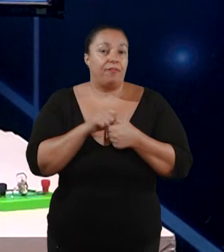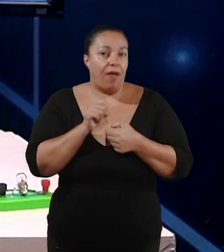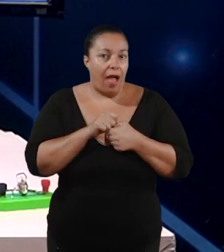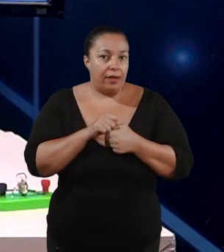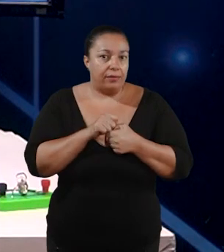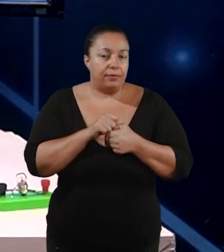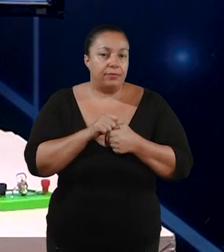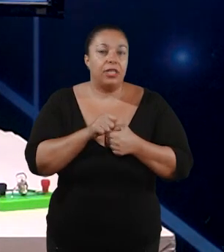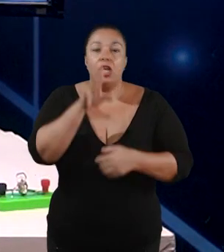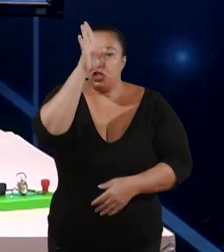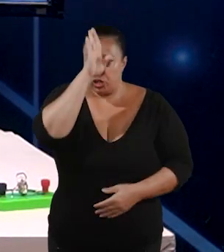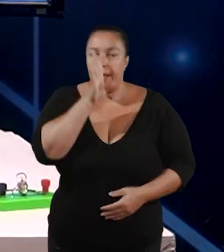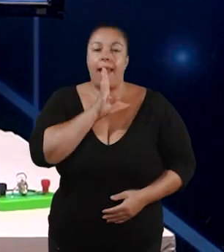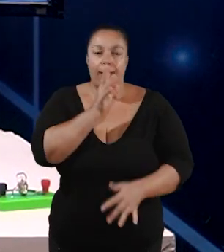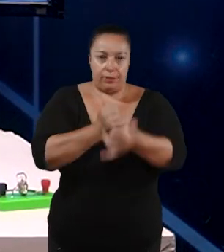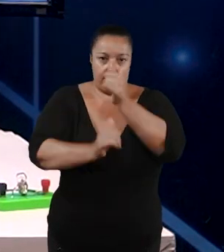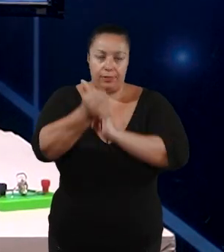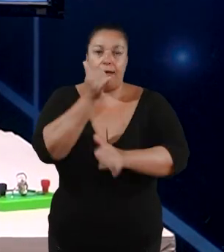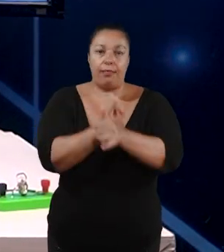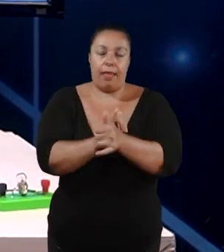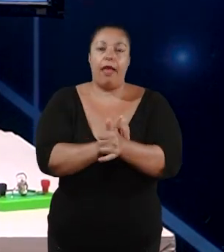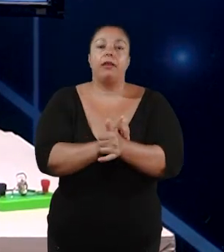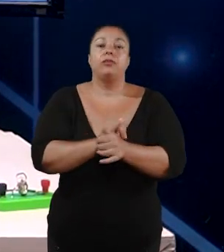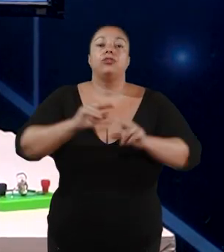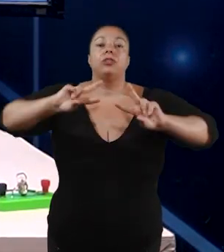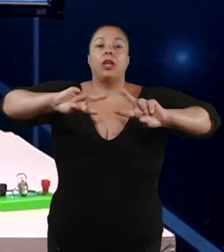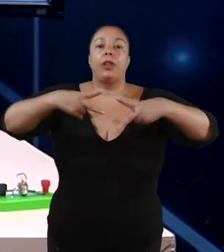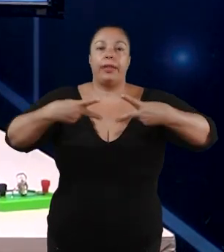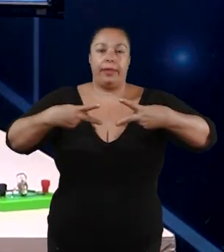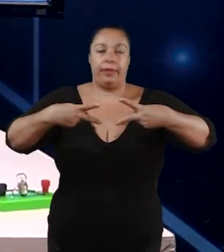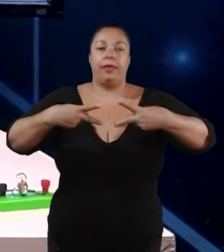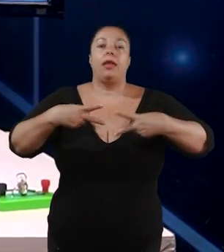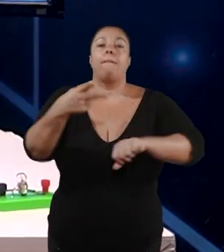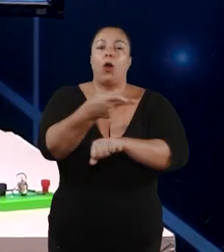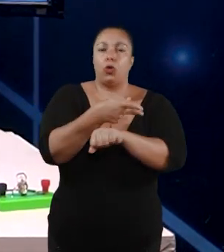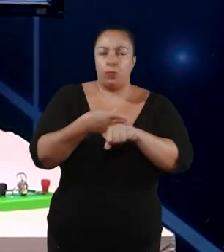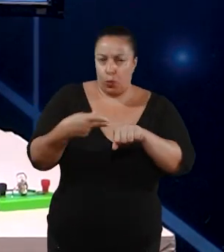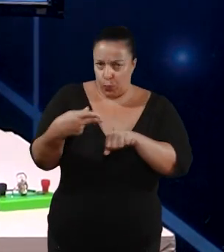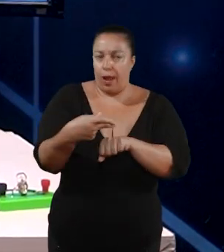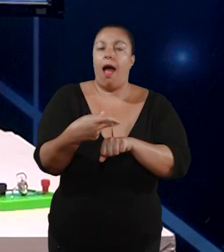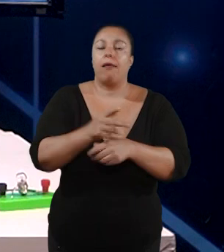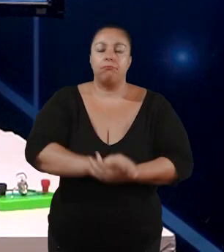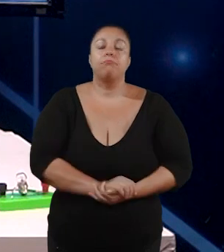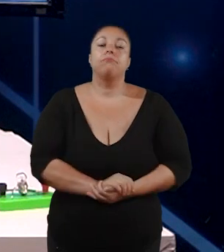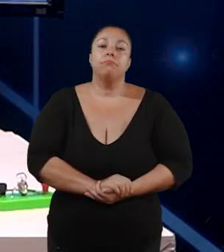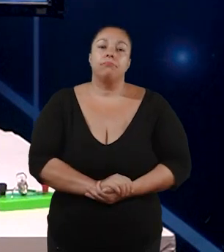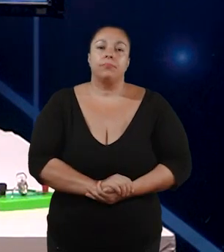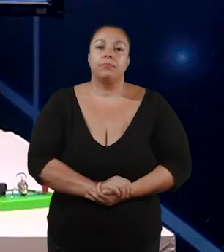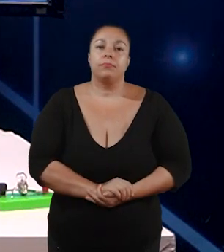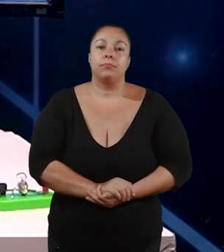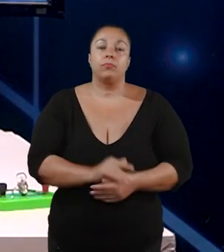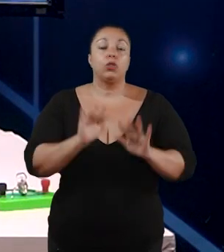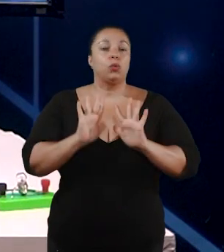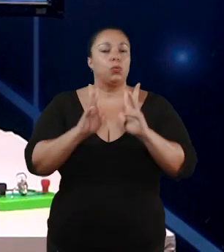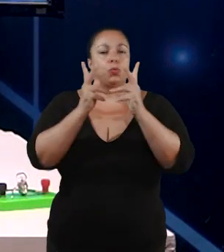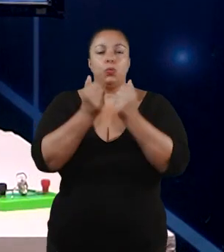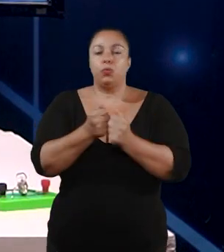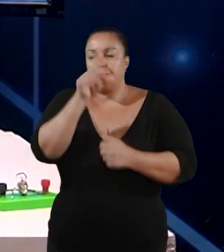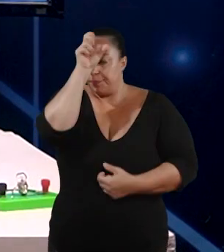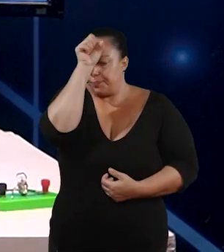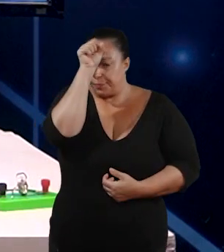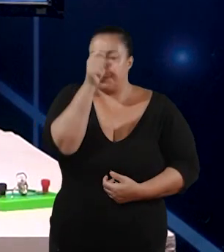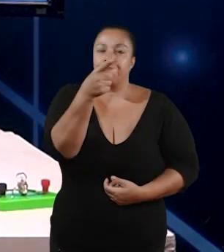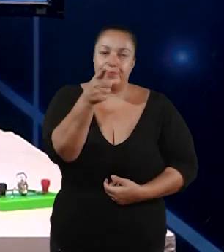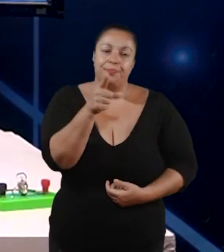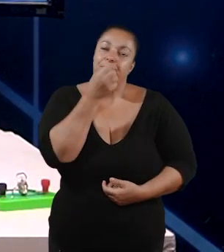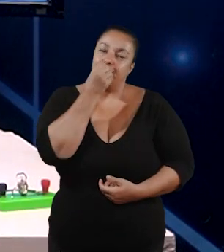é gratuito na internet, tem um link aqui, né? Vocês podem procurar ele. Então assim, é tudo para o aprendizado de vocês,